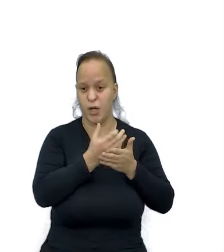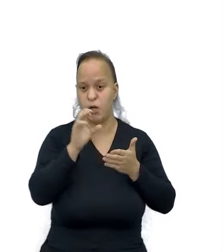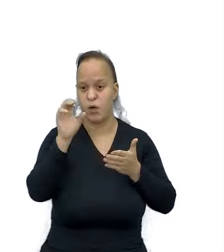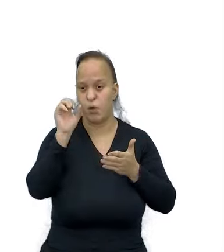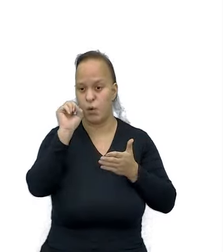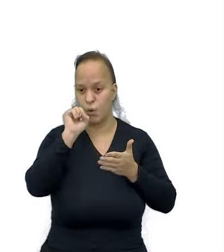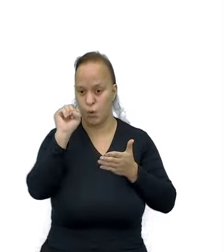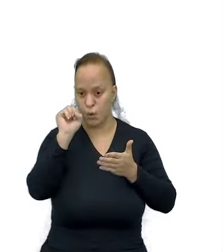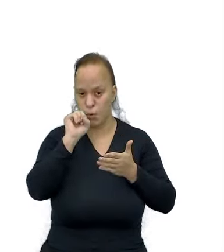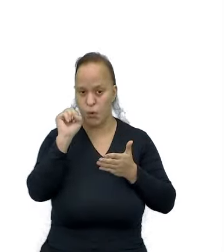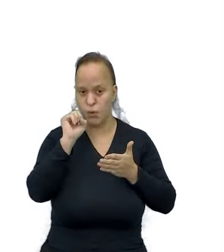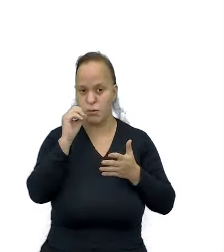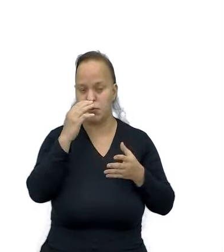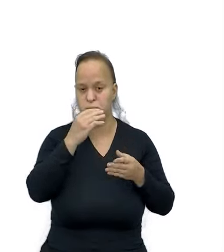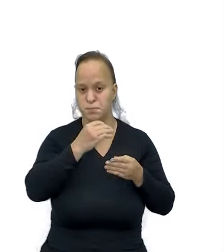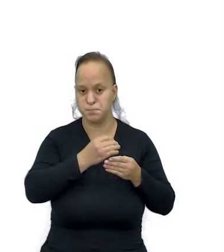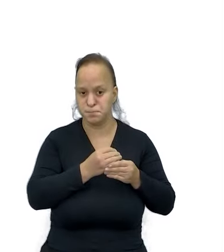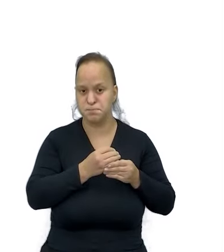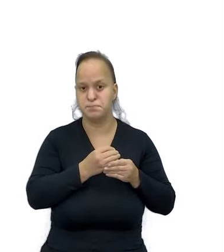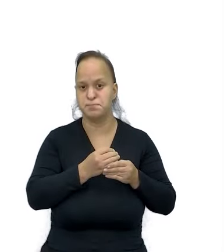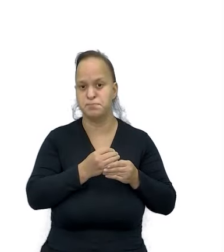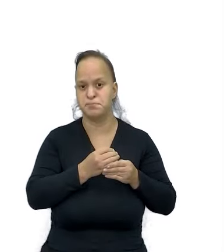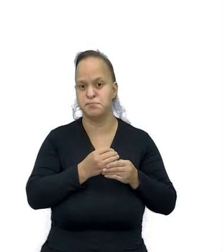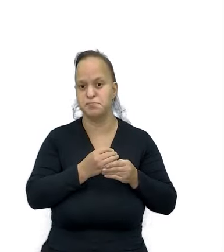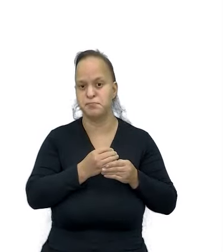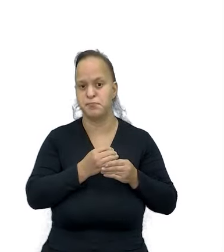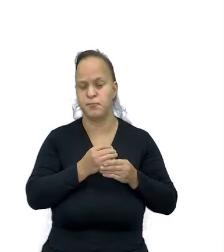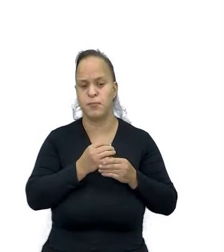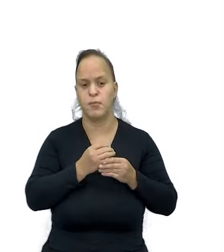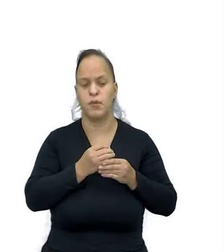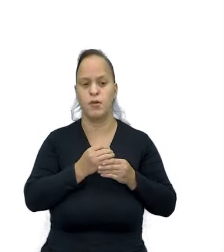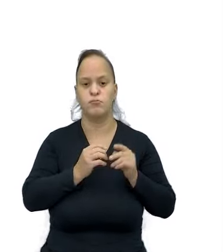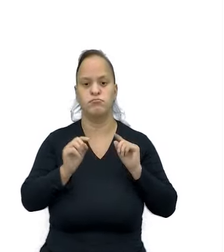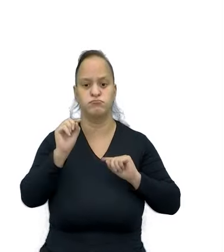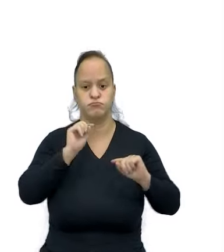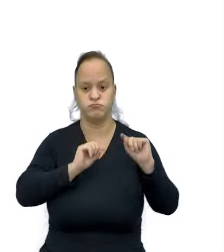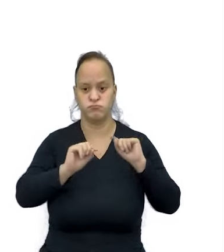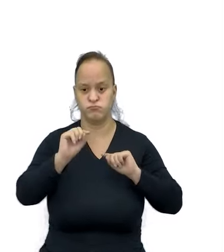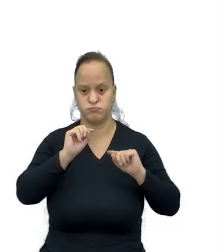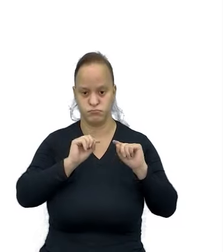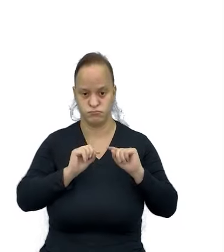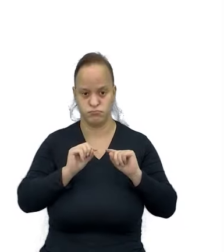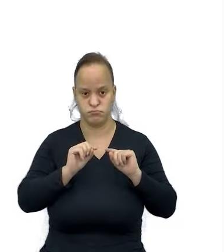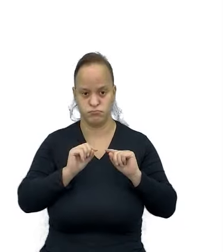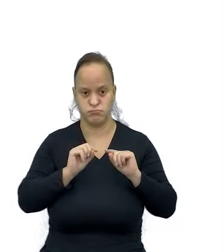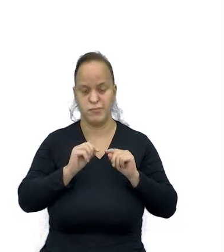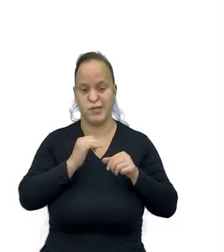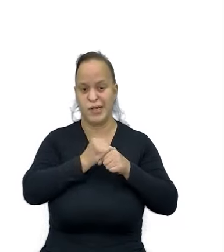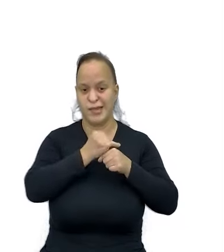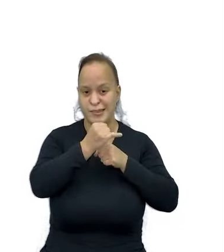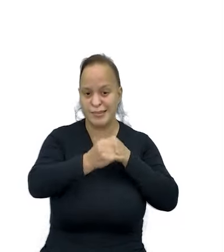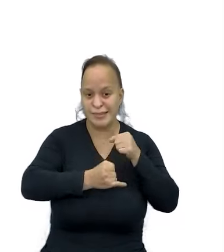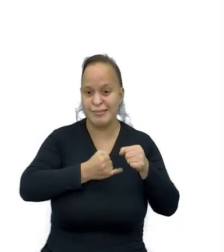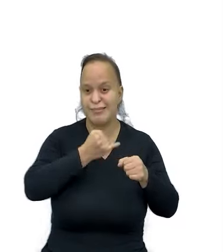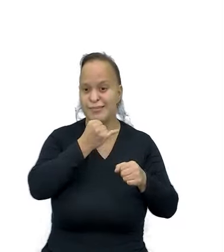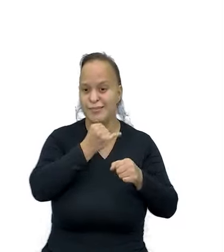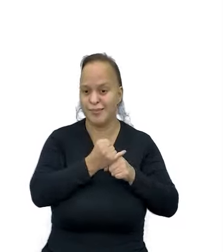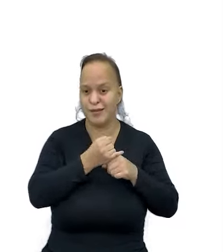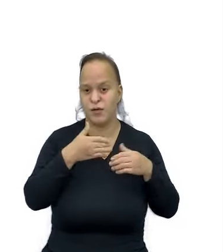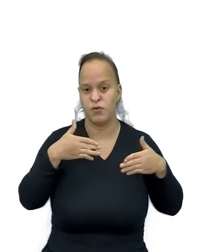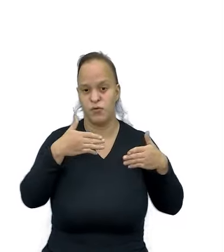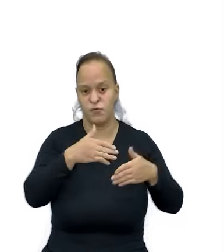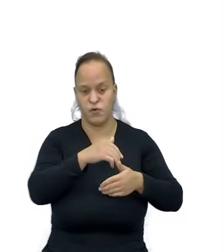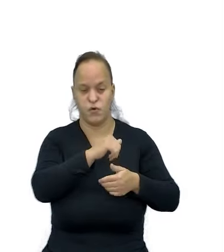que a habilidade ela vai sendo desenvolvida dentro de cada aula. Tá? A aula 1, a gente tem a internet na velocidade da luz,